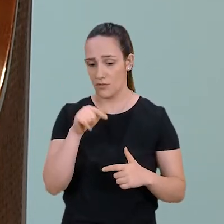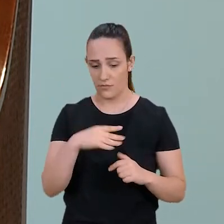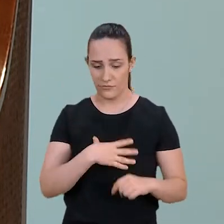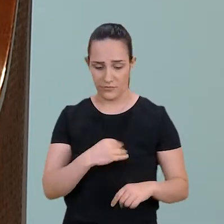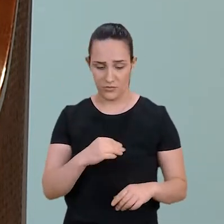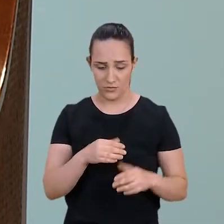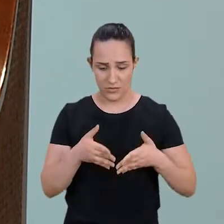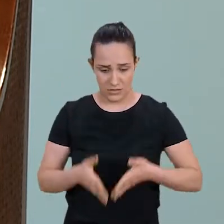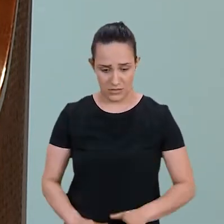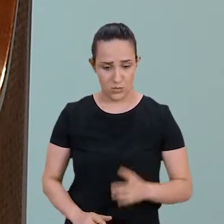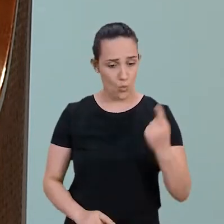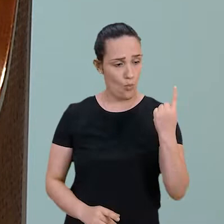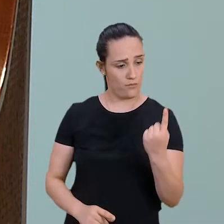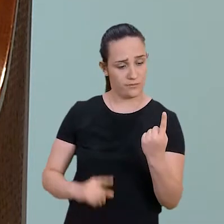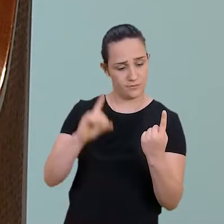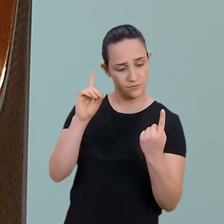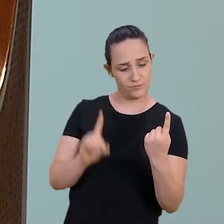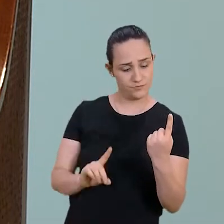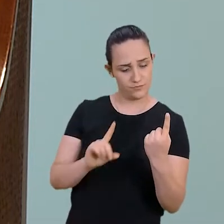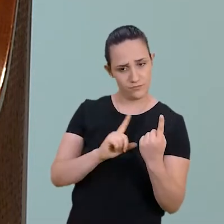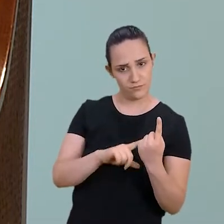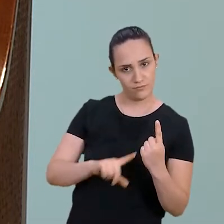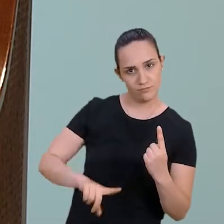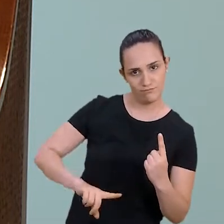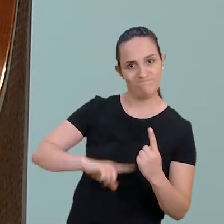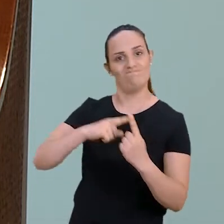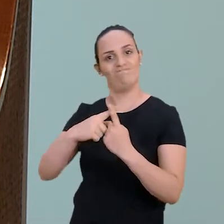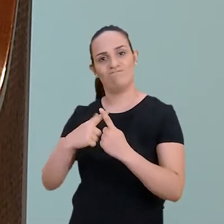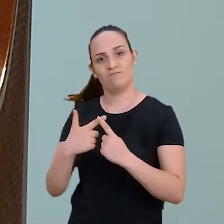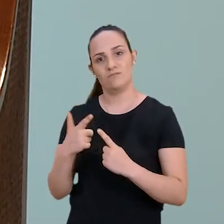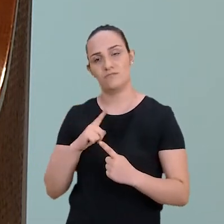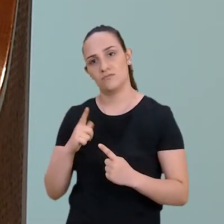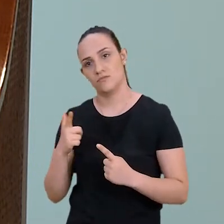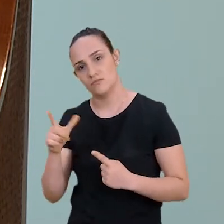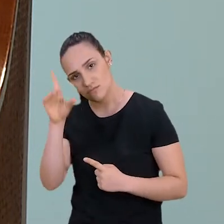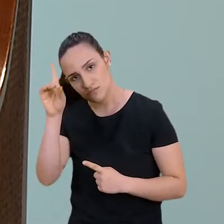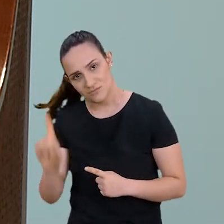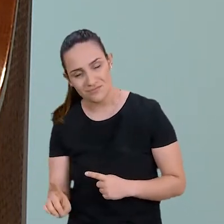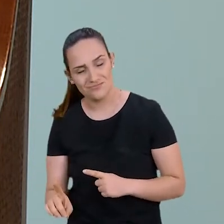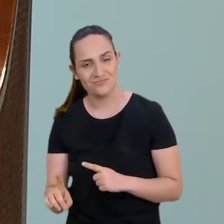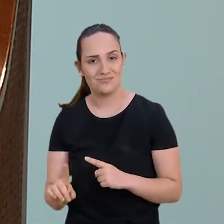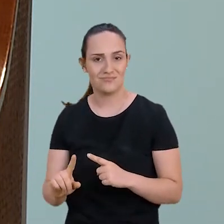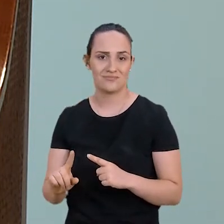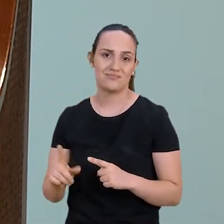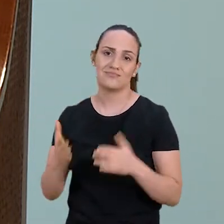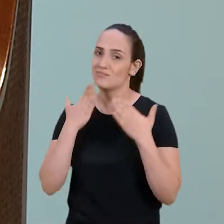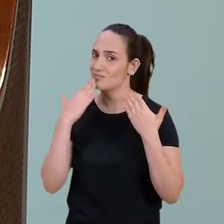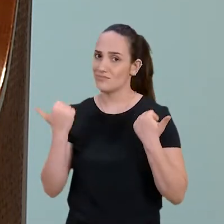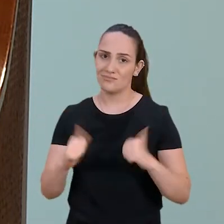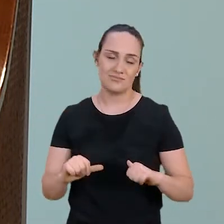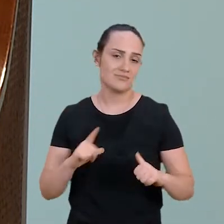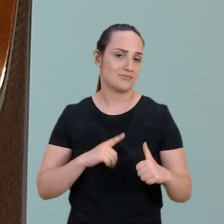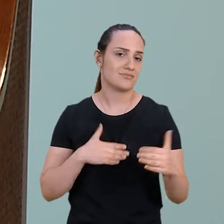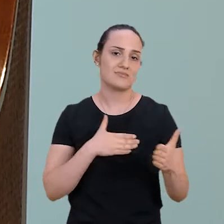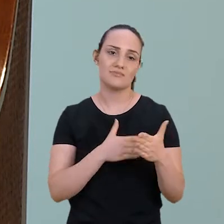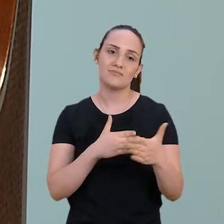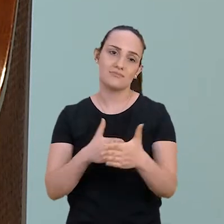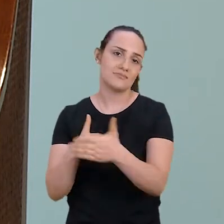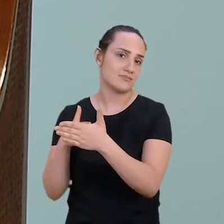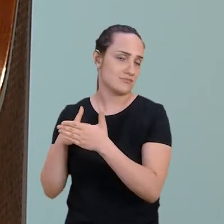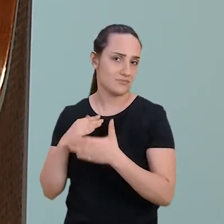essa doença que causou essa deficiência, né? E por conta dela, ele